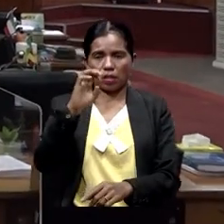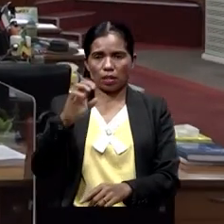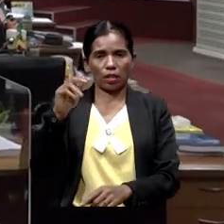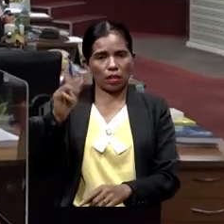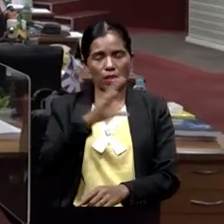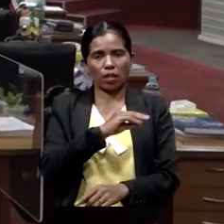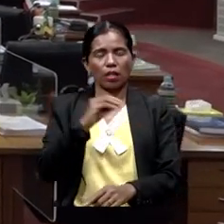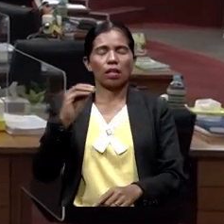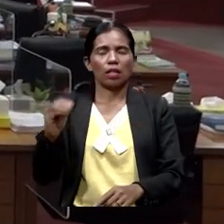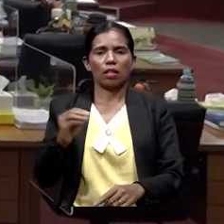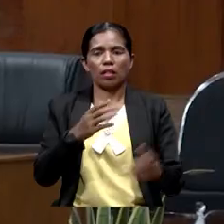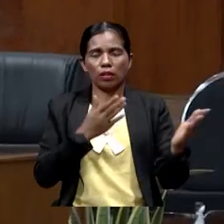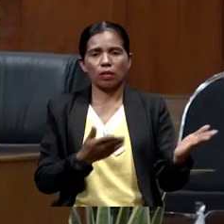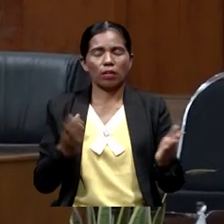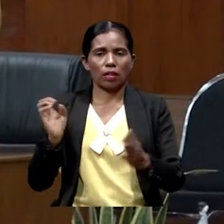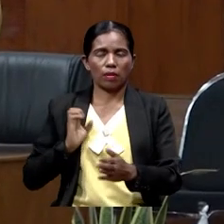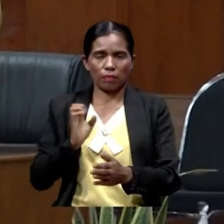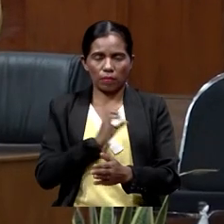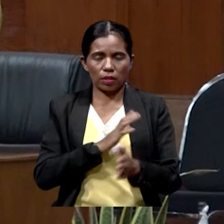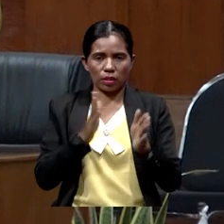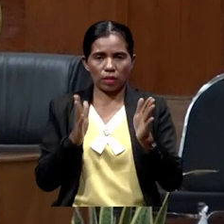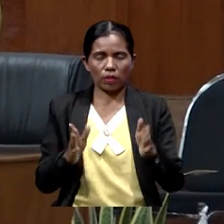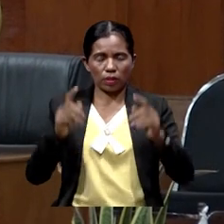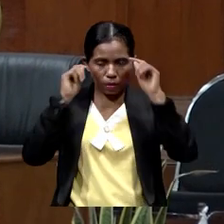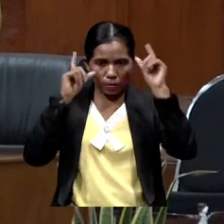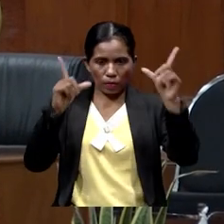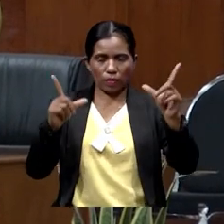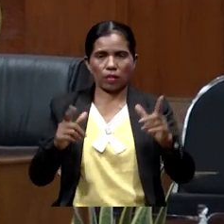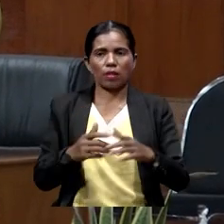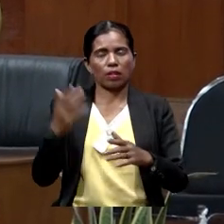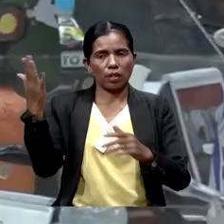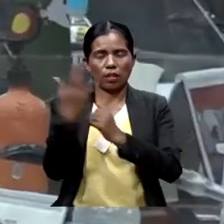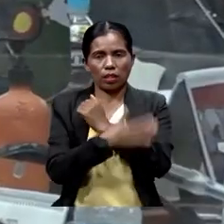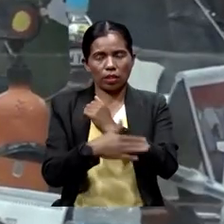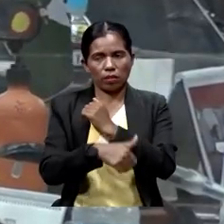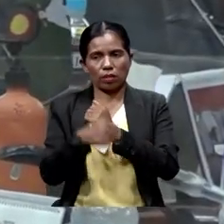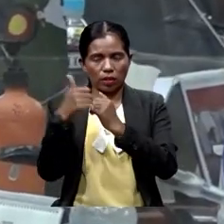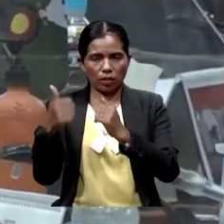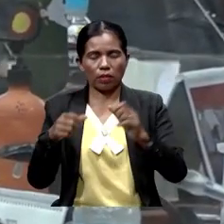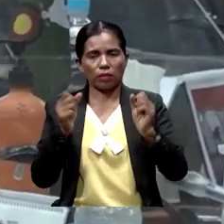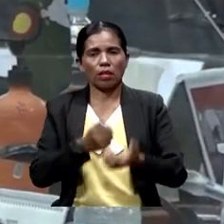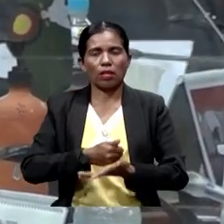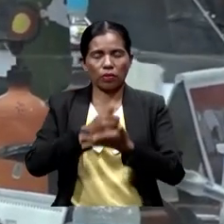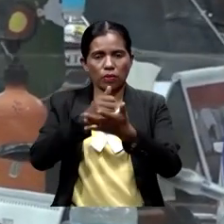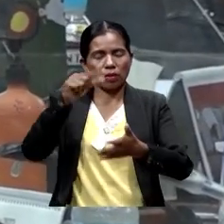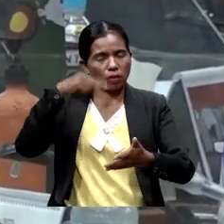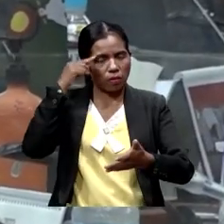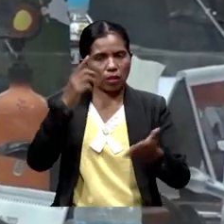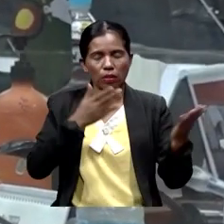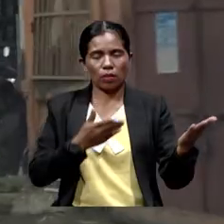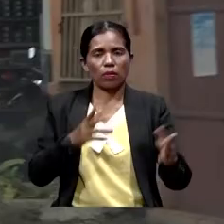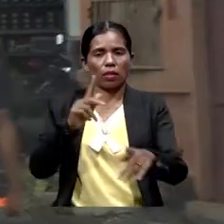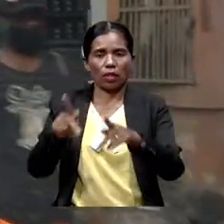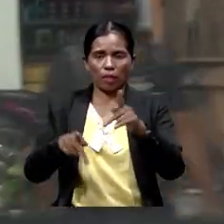Cooperação, ato orienta embaixador Timor-Oan, neve acreditado, e renação Siracelo, onde tudo um governo ato dada investidor,